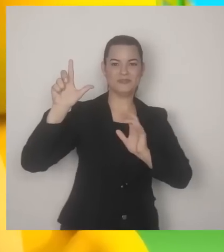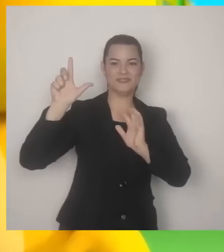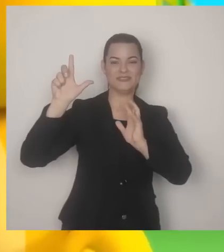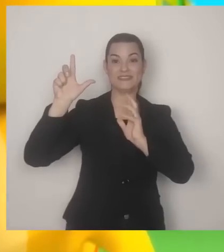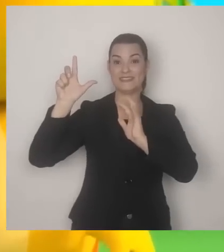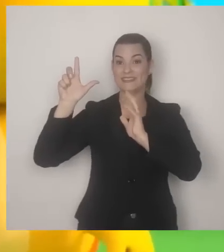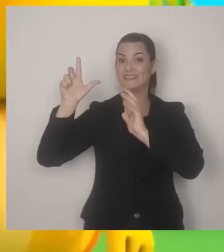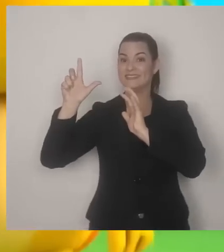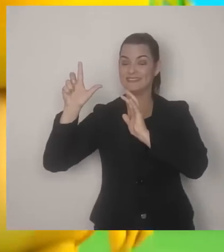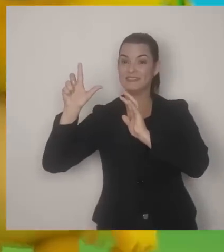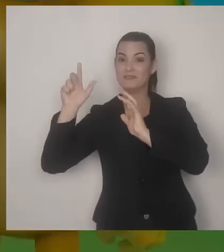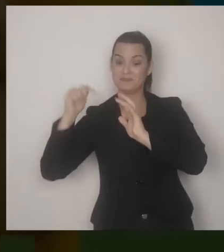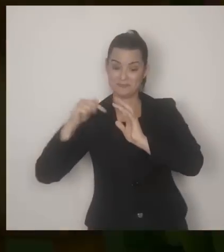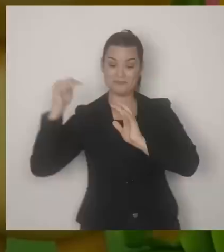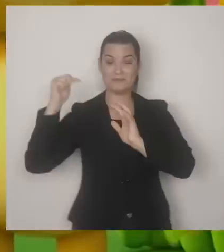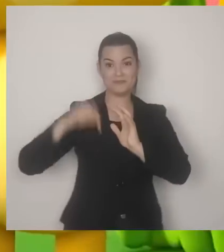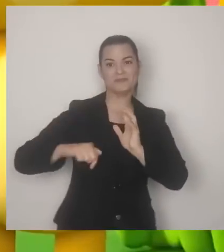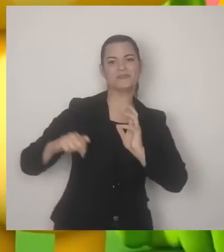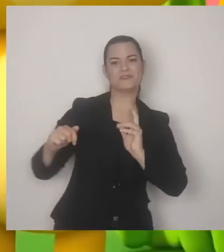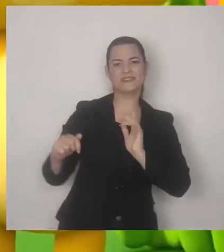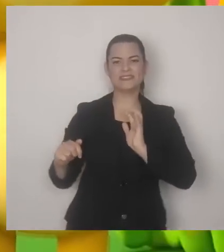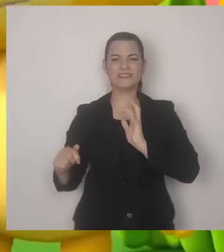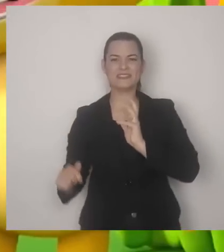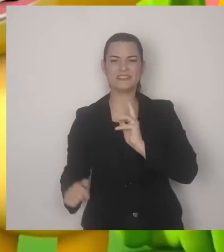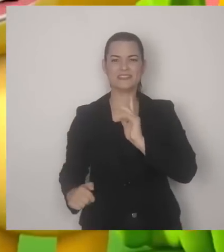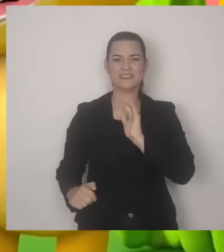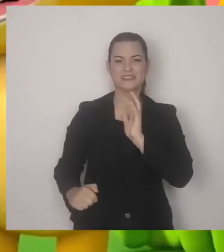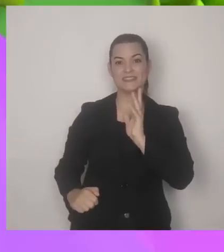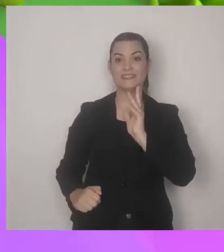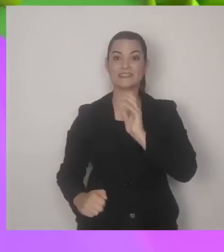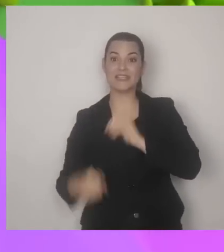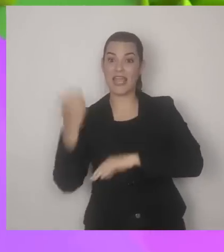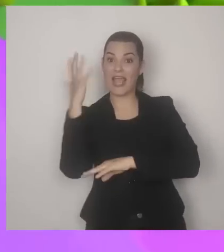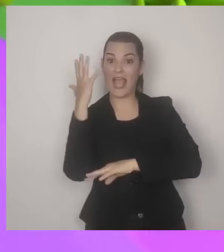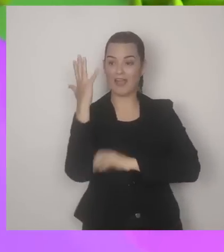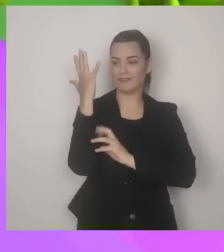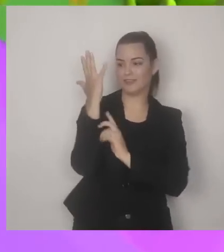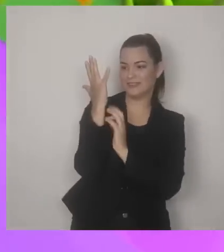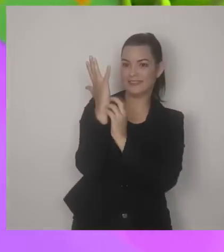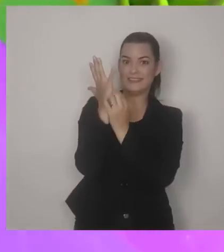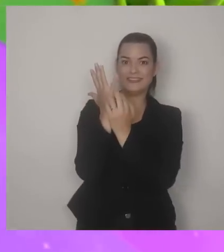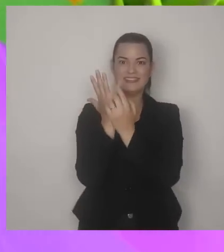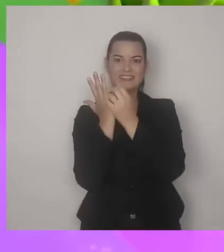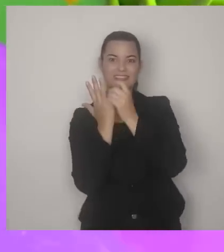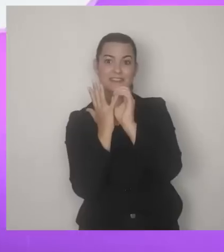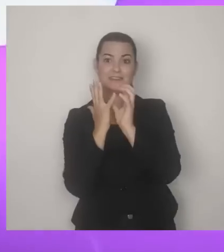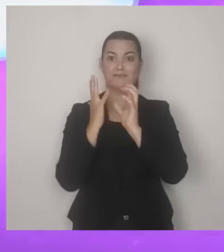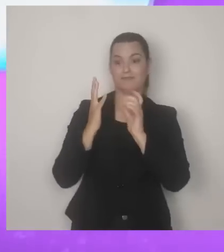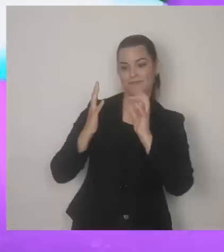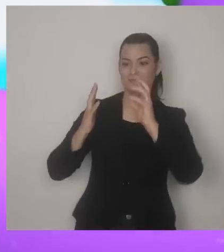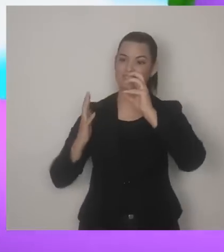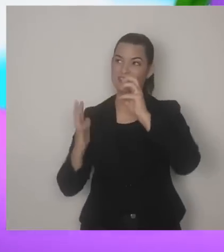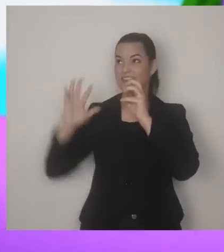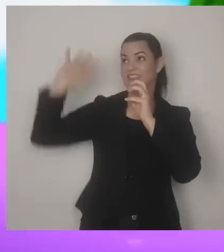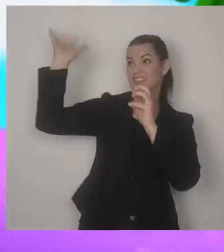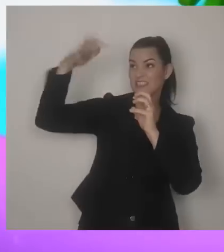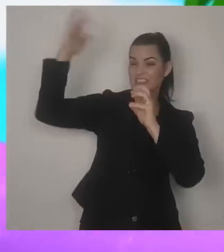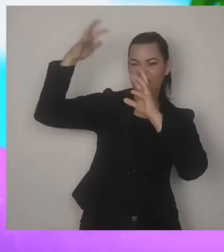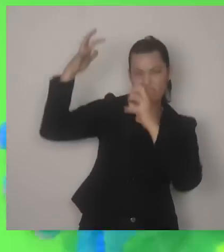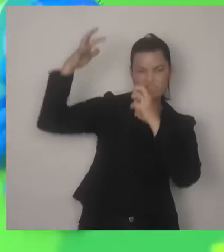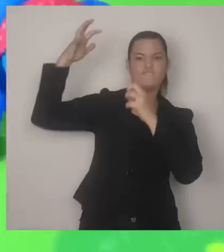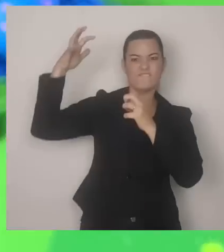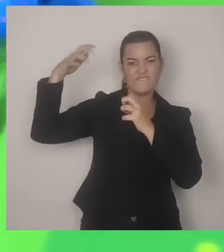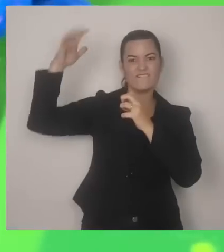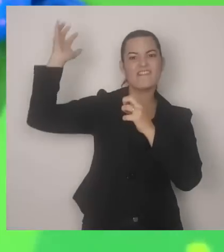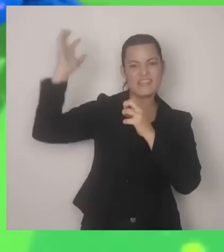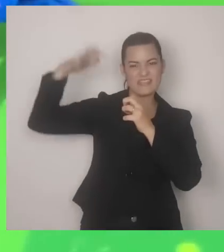vai subindo. A Dona Aranha subiu por um galho, veio a chuva forte, mas